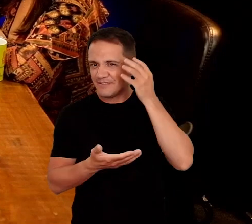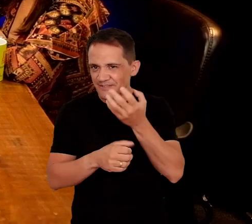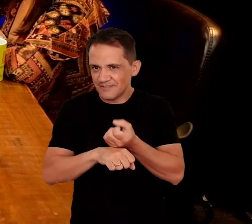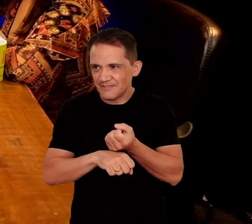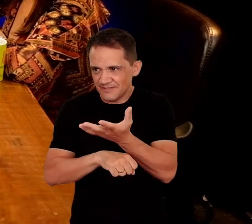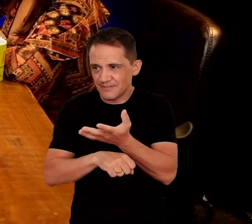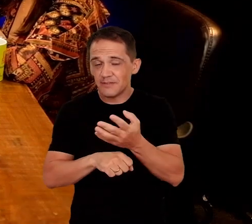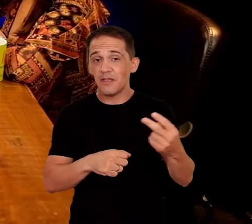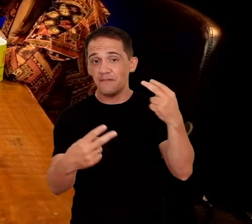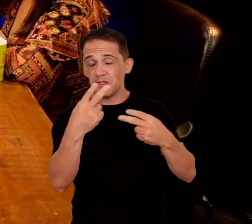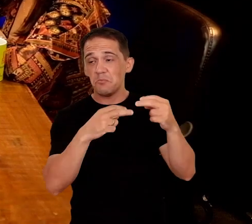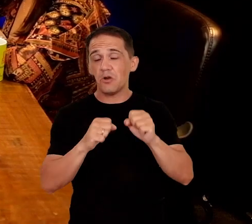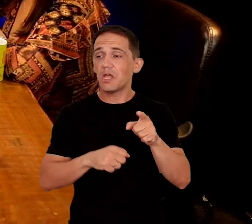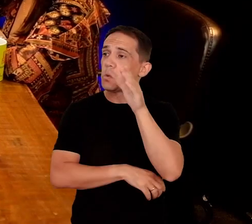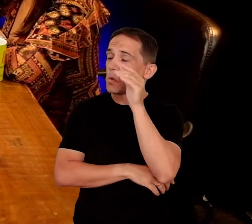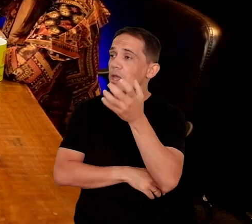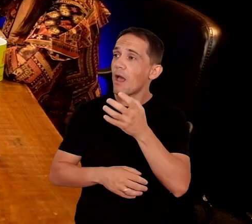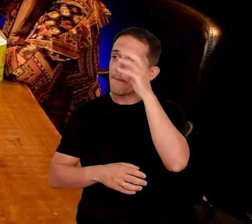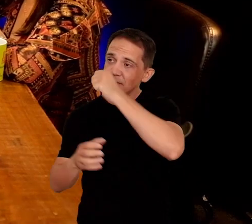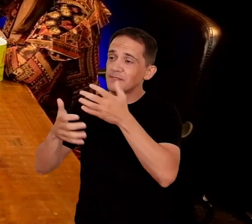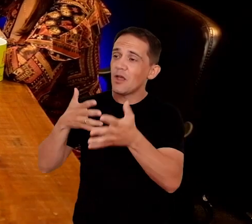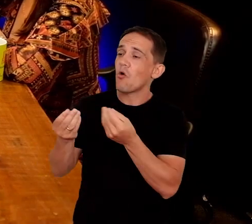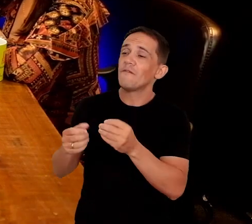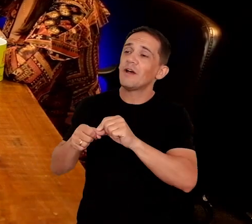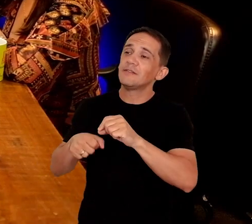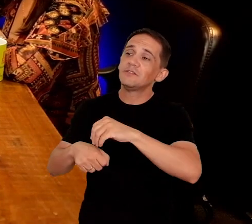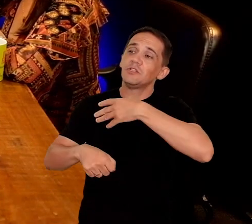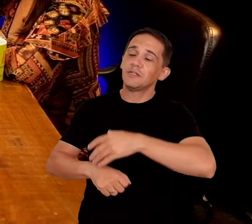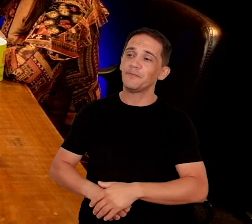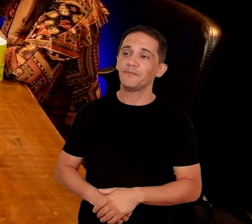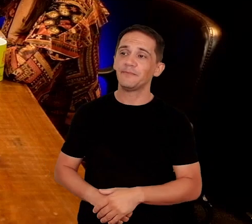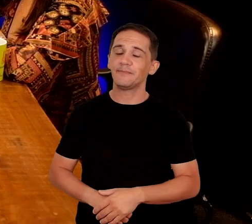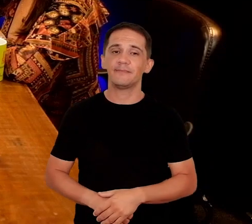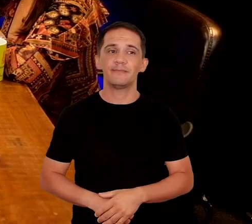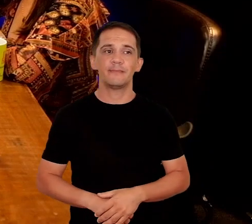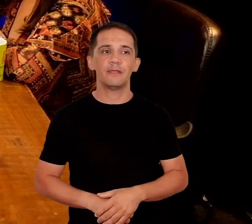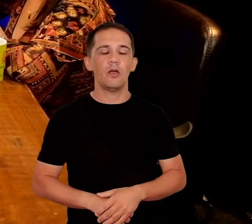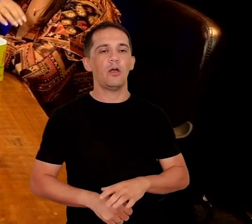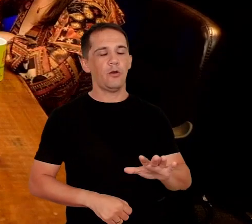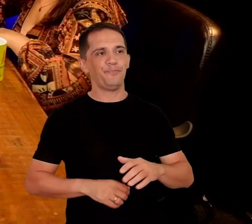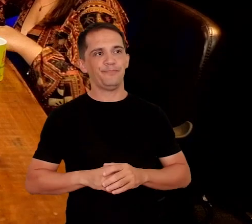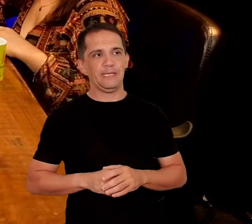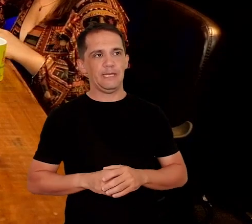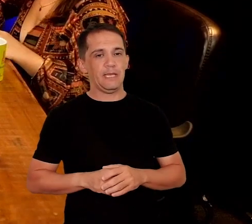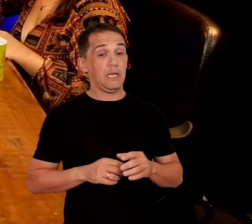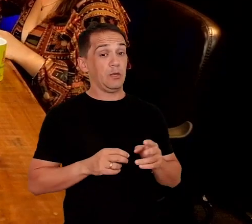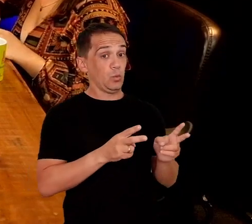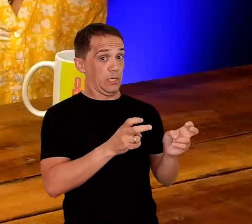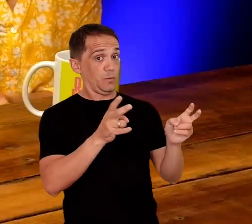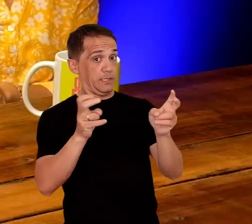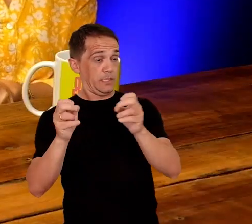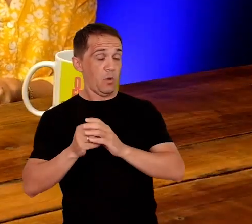assistindo a gente que se interessou e quer conhecer mais, vocês têm uma dica para dar, assim? Eu vejo muita gente, assim,